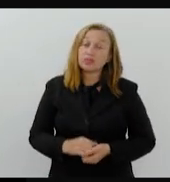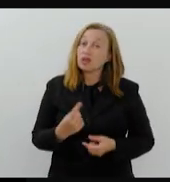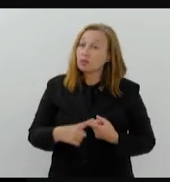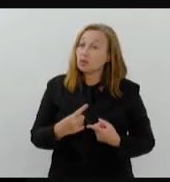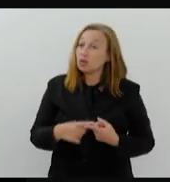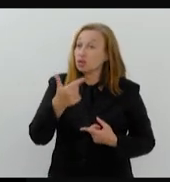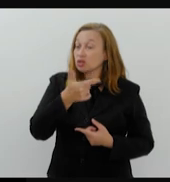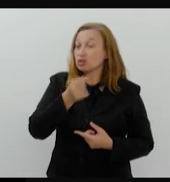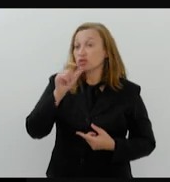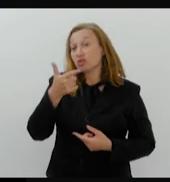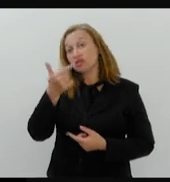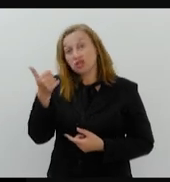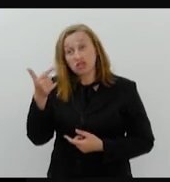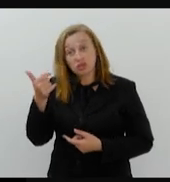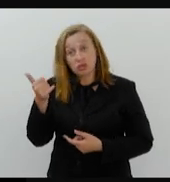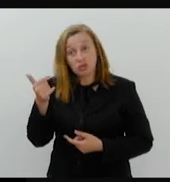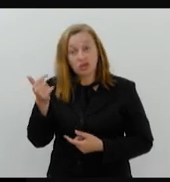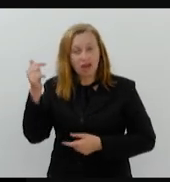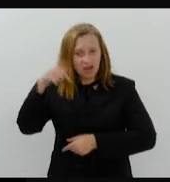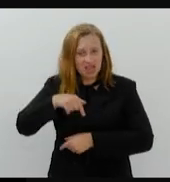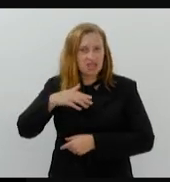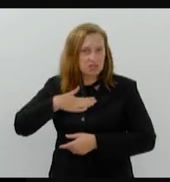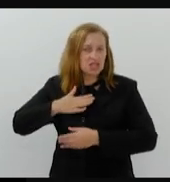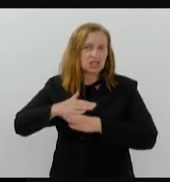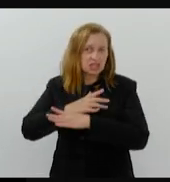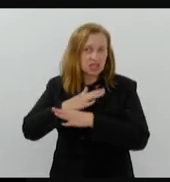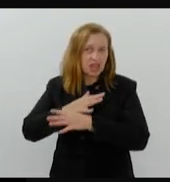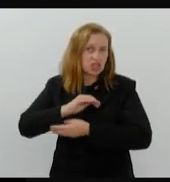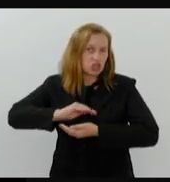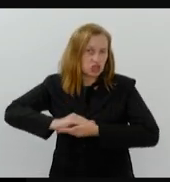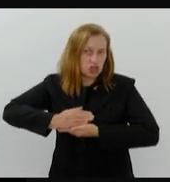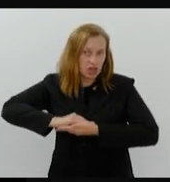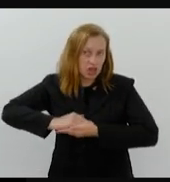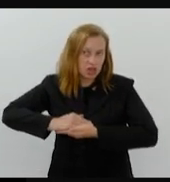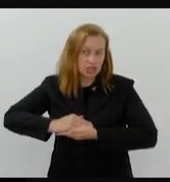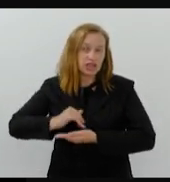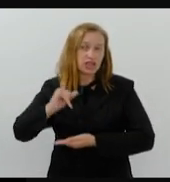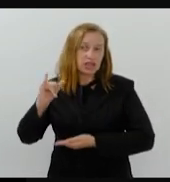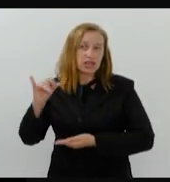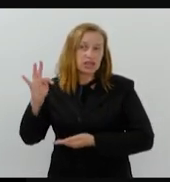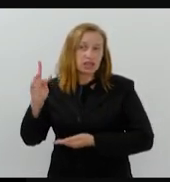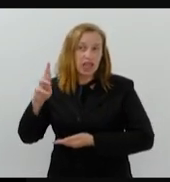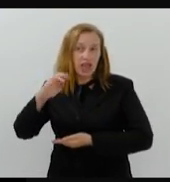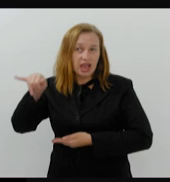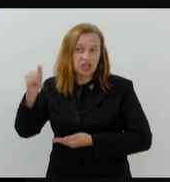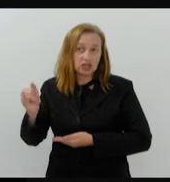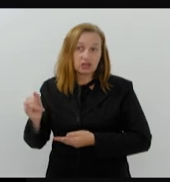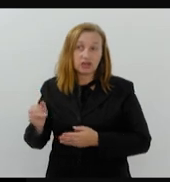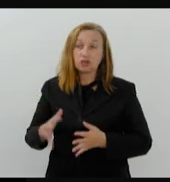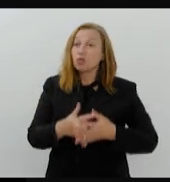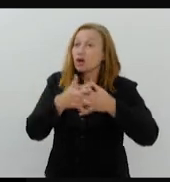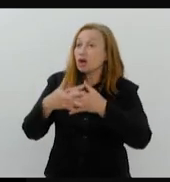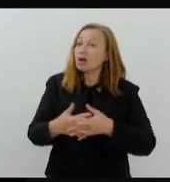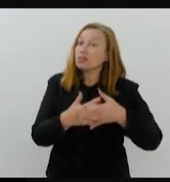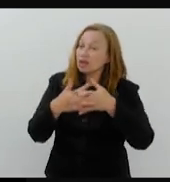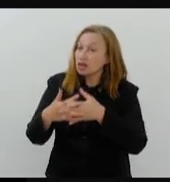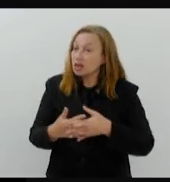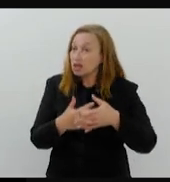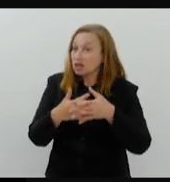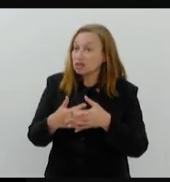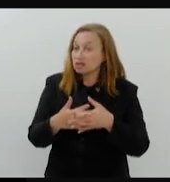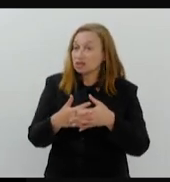em 2022, aqui na minha cidade de Angra dos Reis, o ITERG veio com caminhão Vacol,